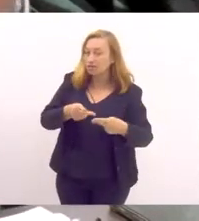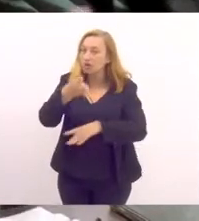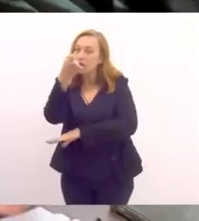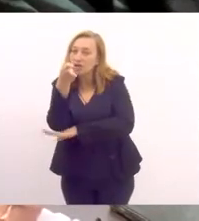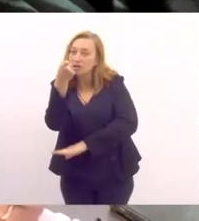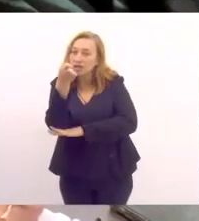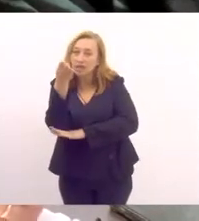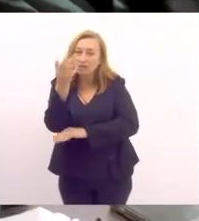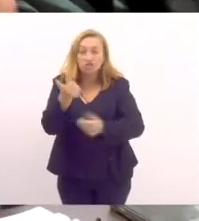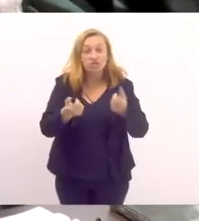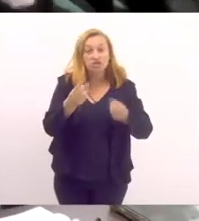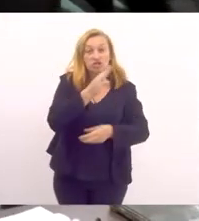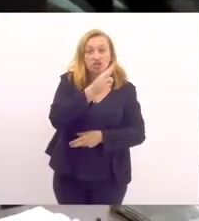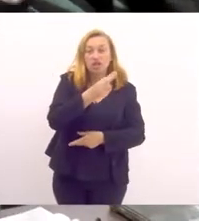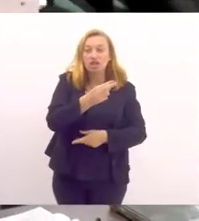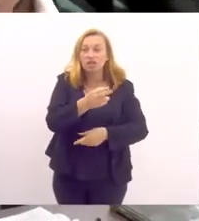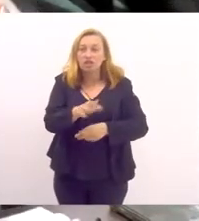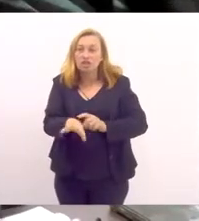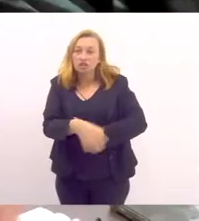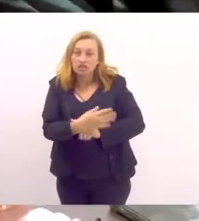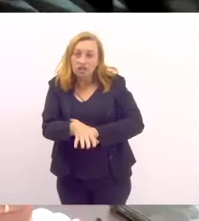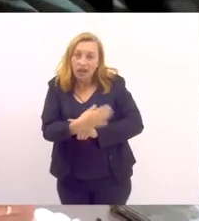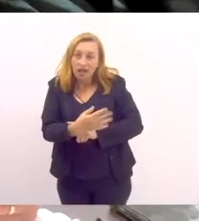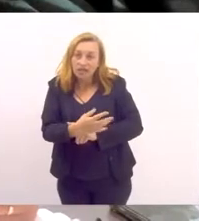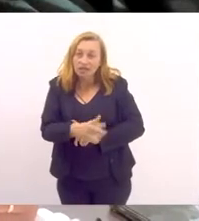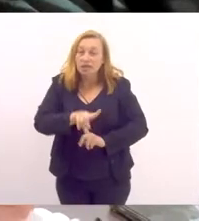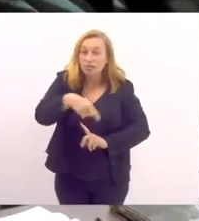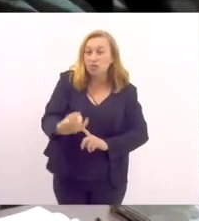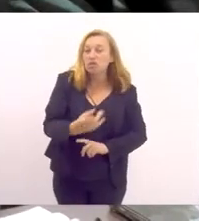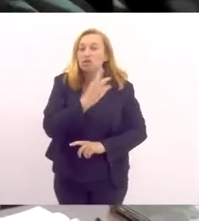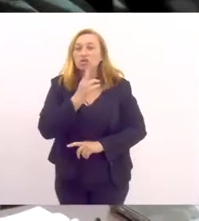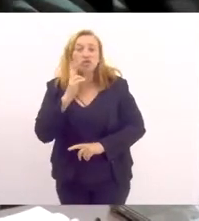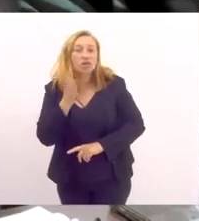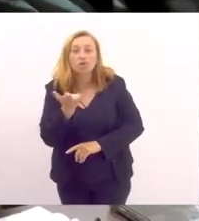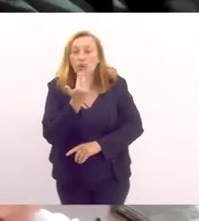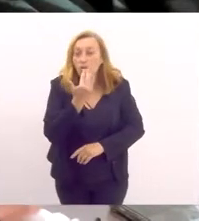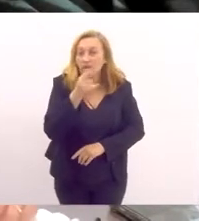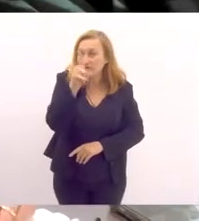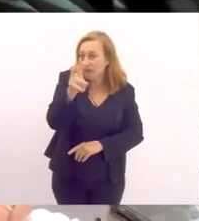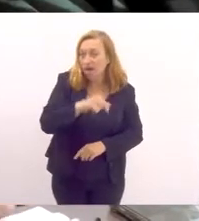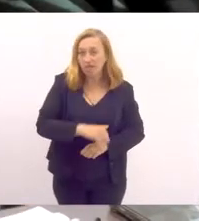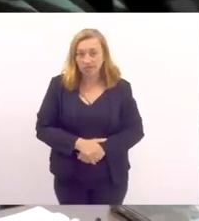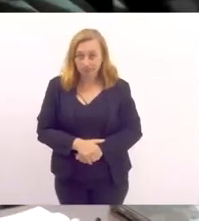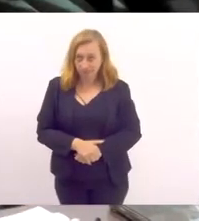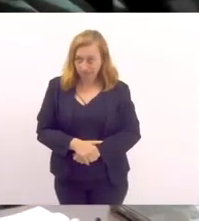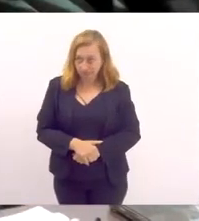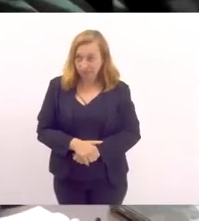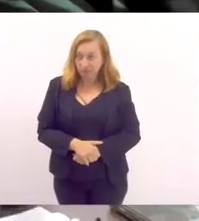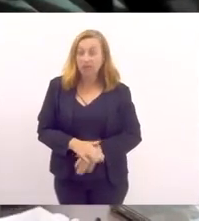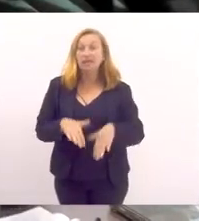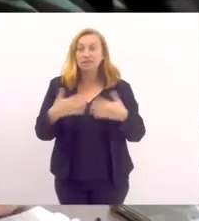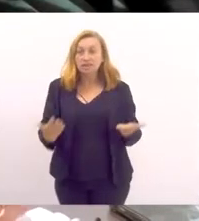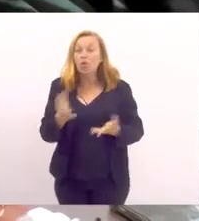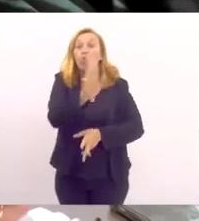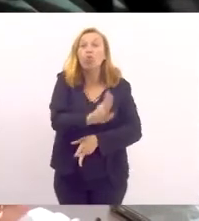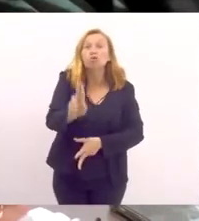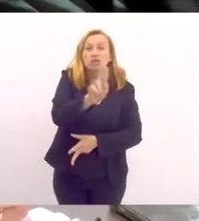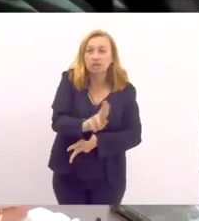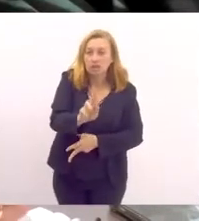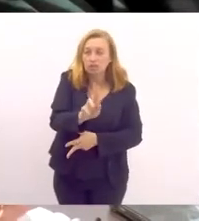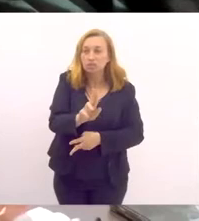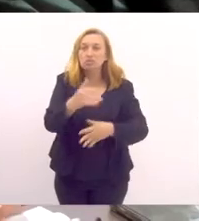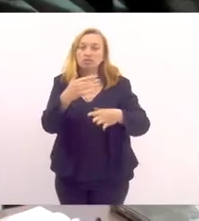andando de táxi, comendo no Cervantes depois, né, comendo o galeto lá, o galeto Sates, quer dizer, usufruindo